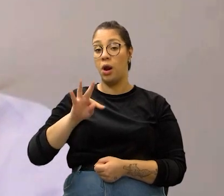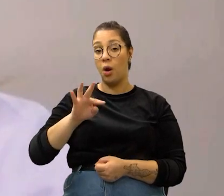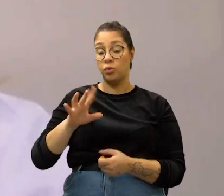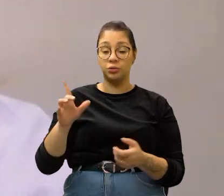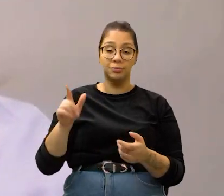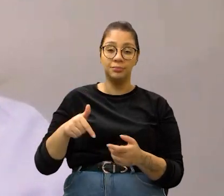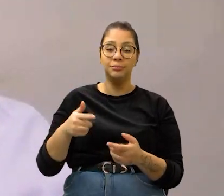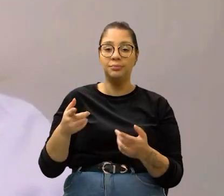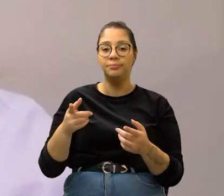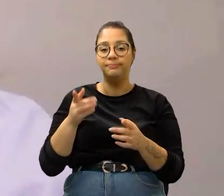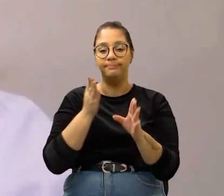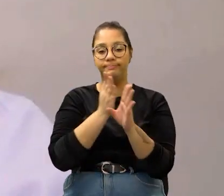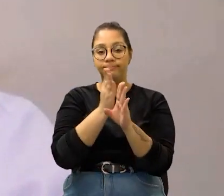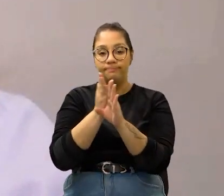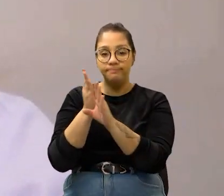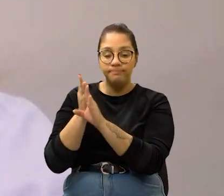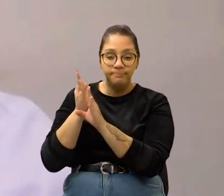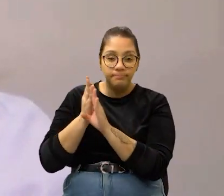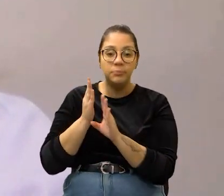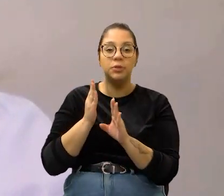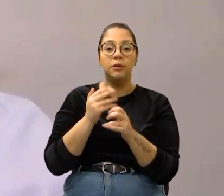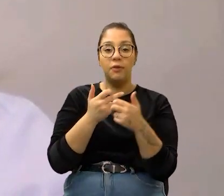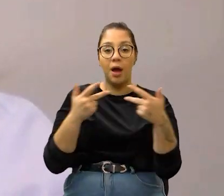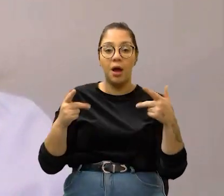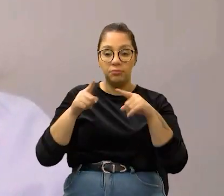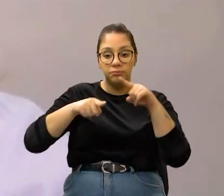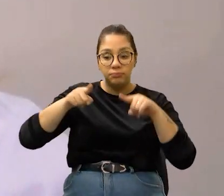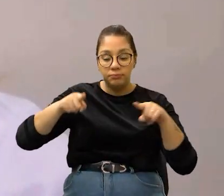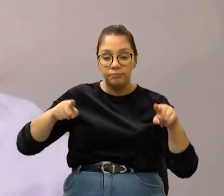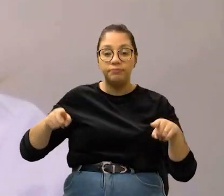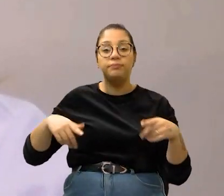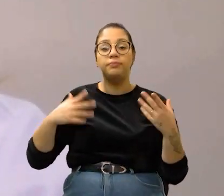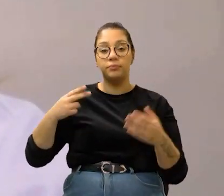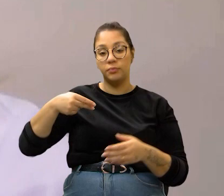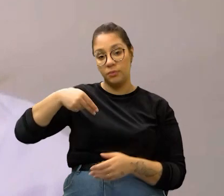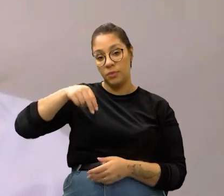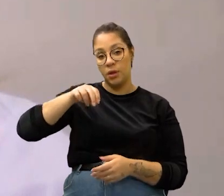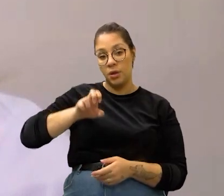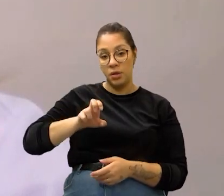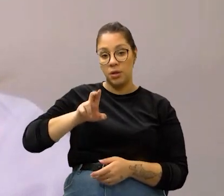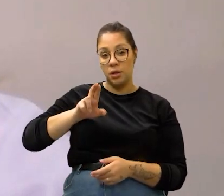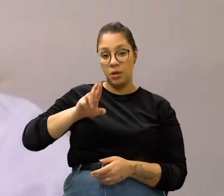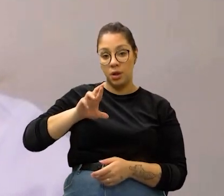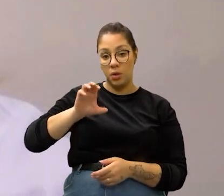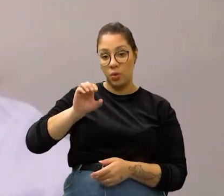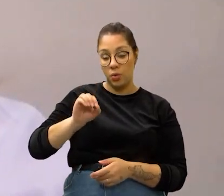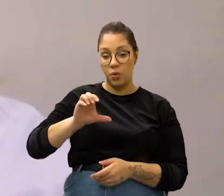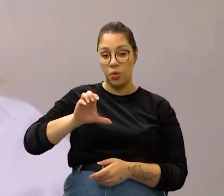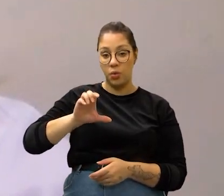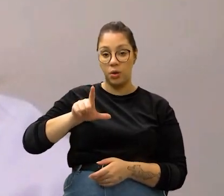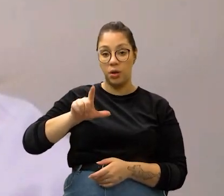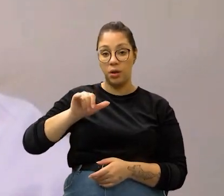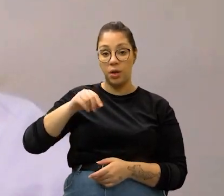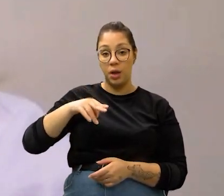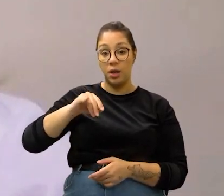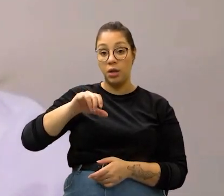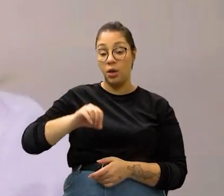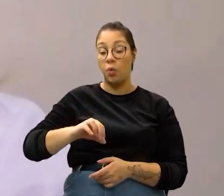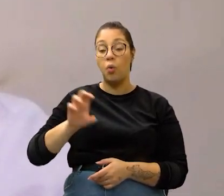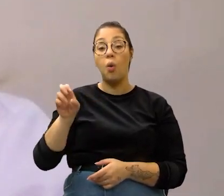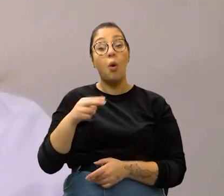Então, primeiro a gente tem que tentar os diagnósticos diferenciais, né? Isso o neuroclínico vai realizar, o